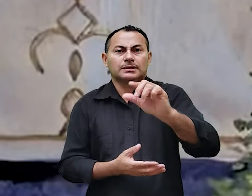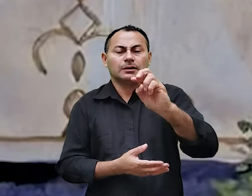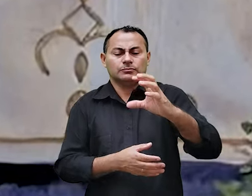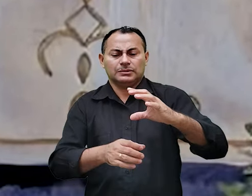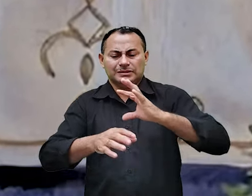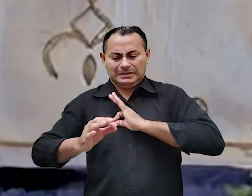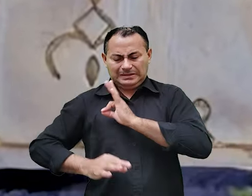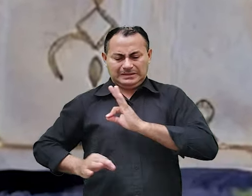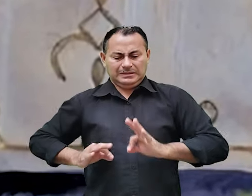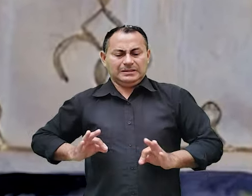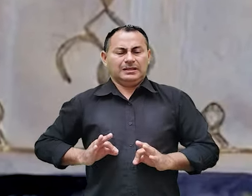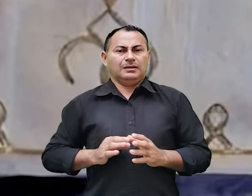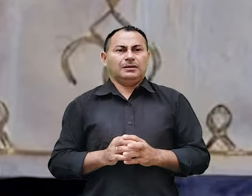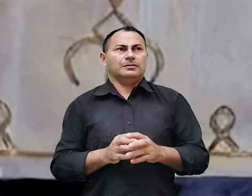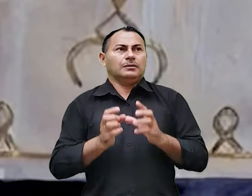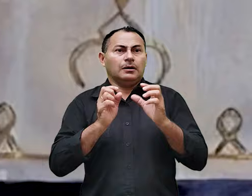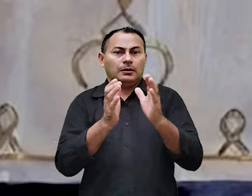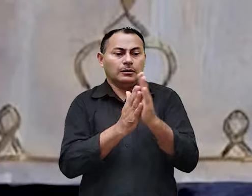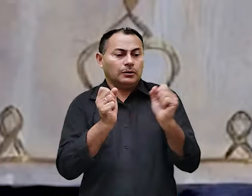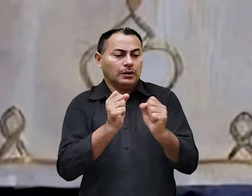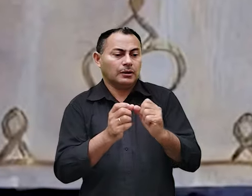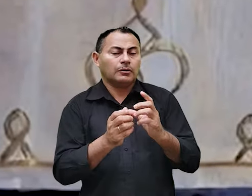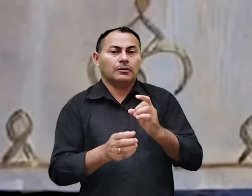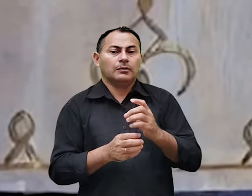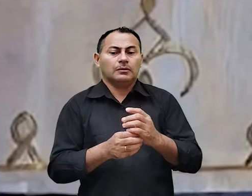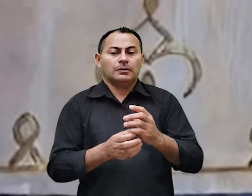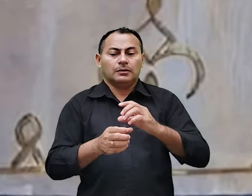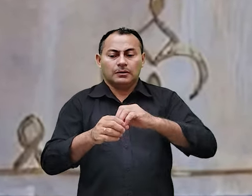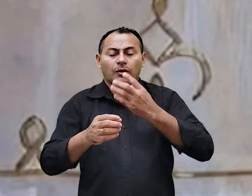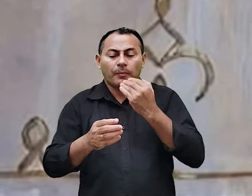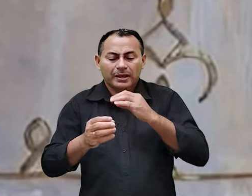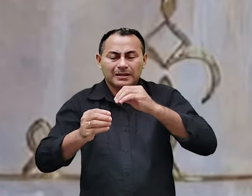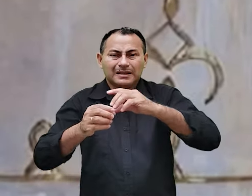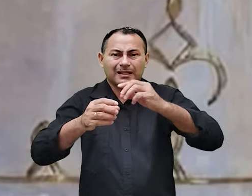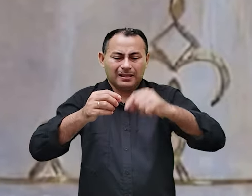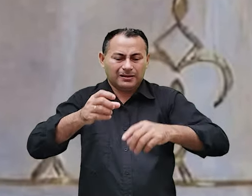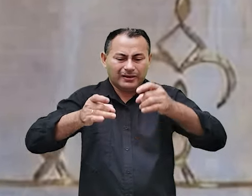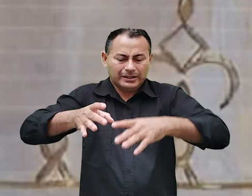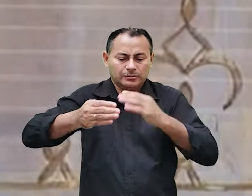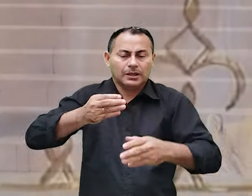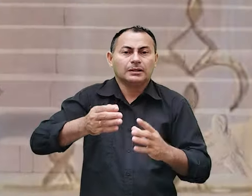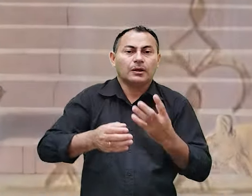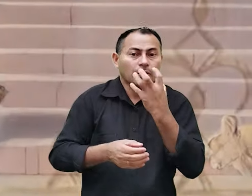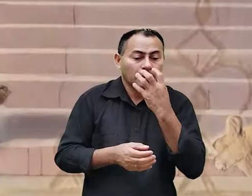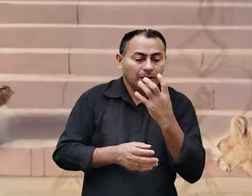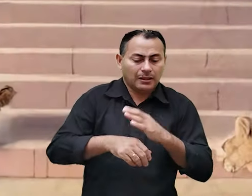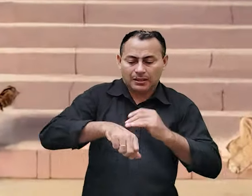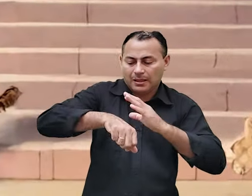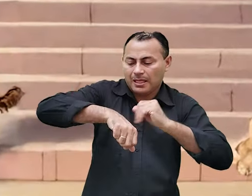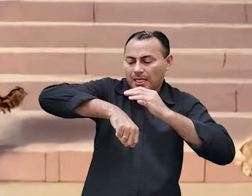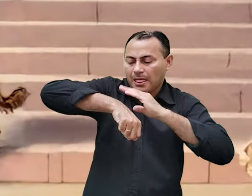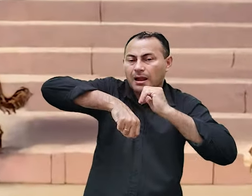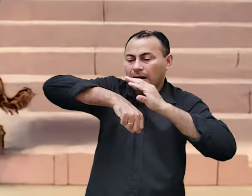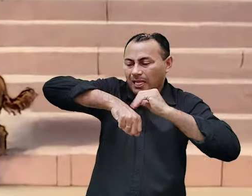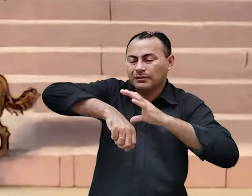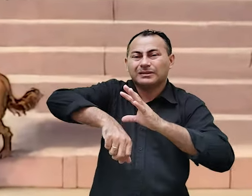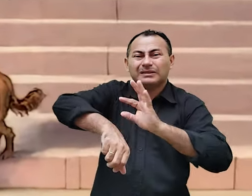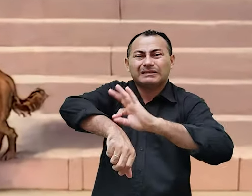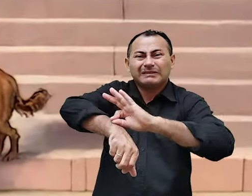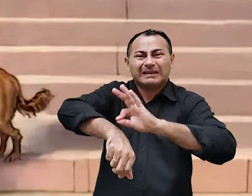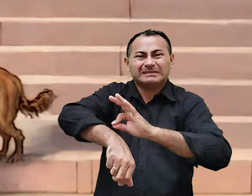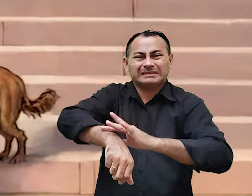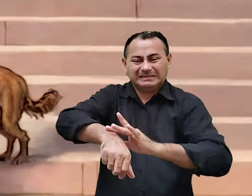Lázaro, coberto de chagas. Este ansiava comer o que caía da mesa do rico. Até os cães vinham lamber as